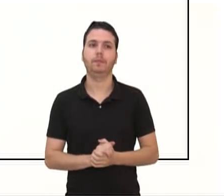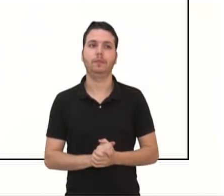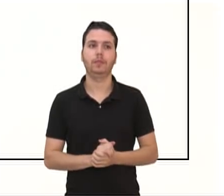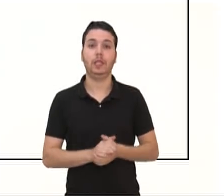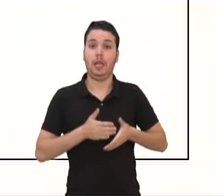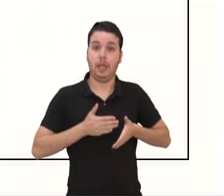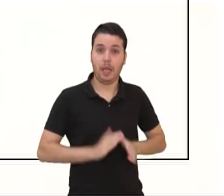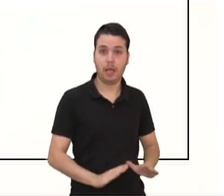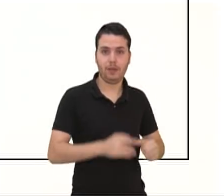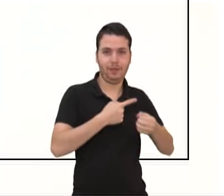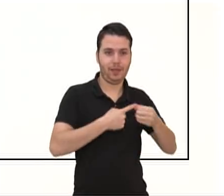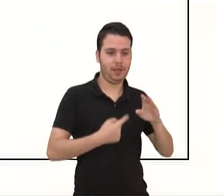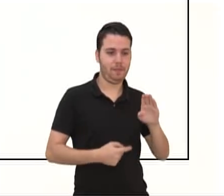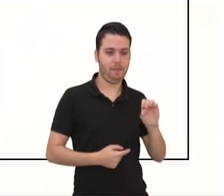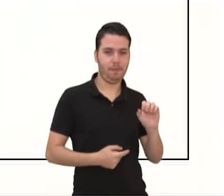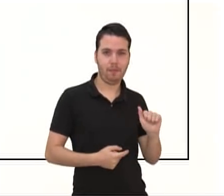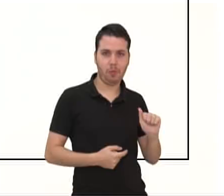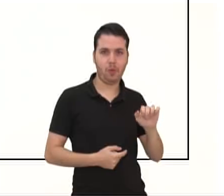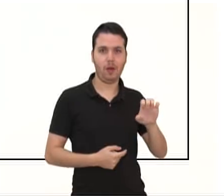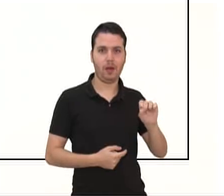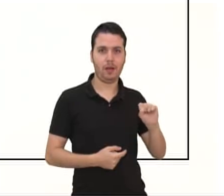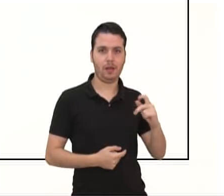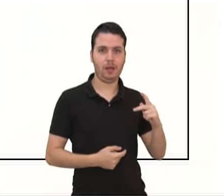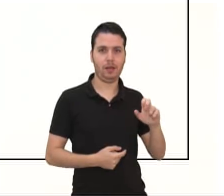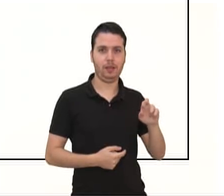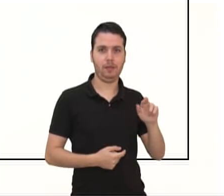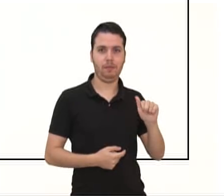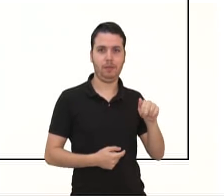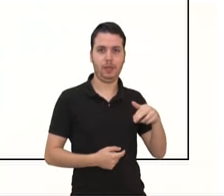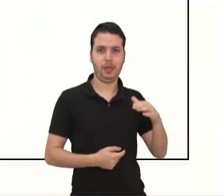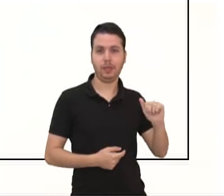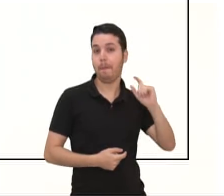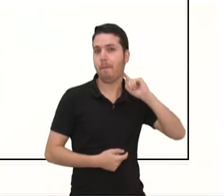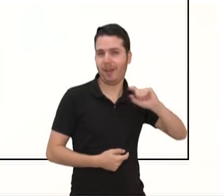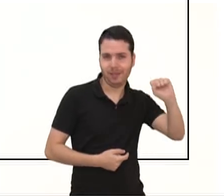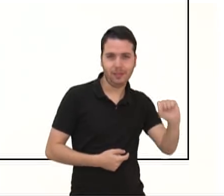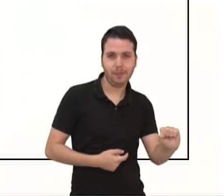Nasceu em Boa Esperança, cidade do sul de Minas Gerais.